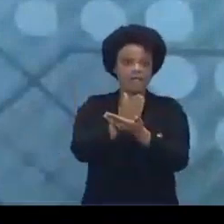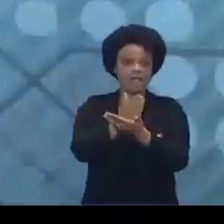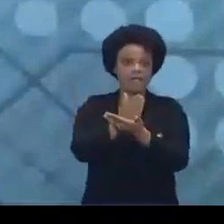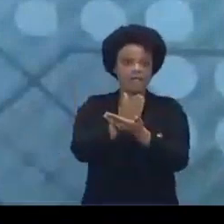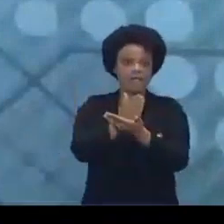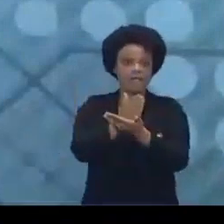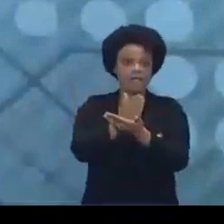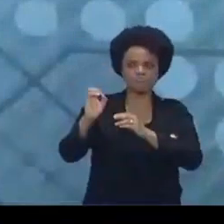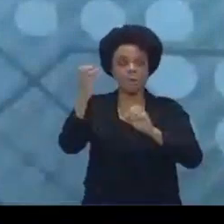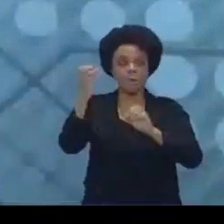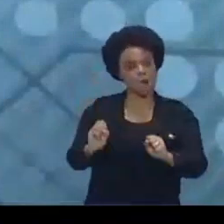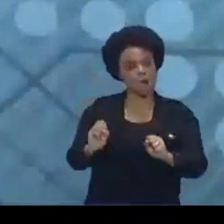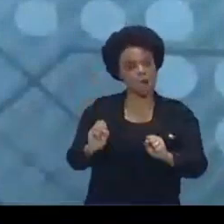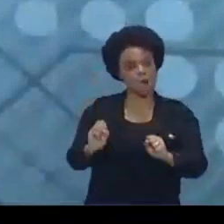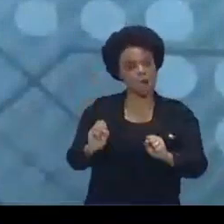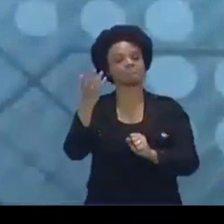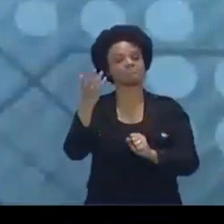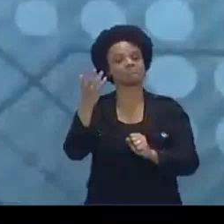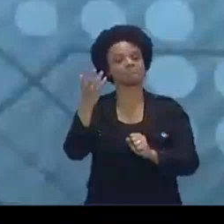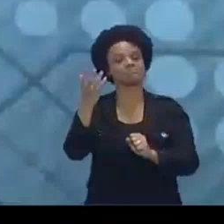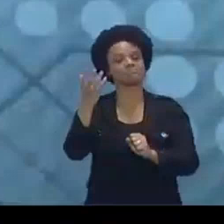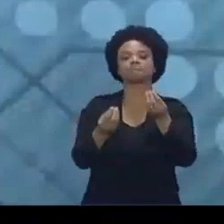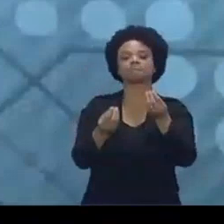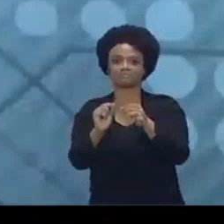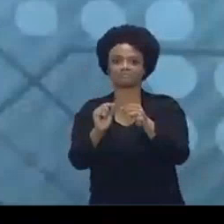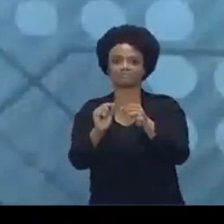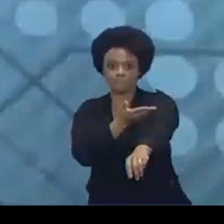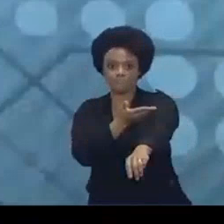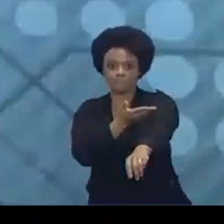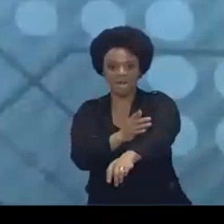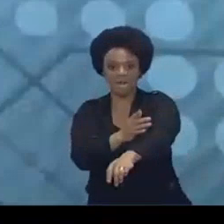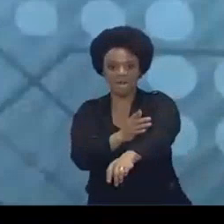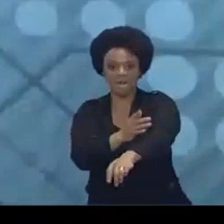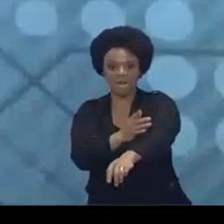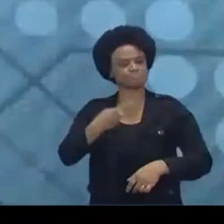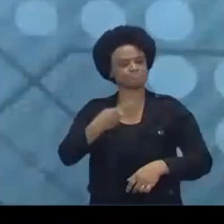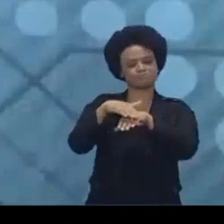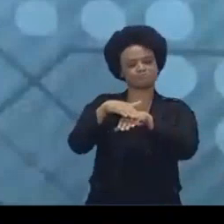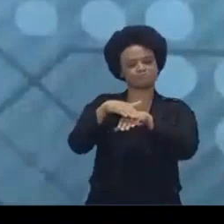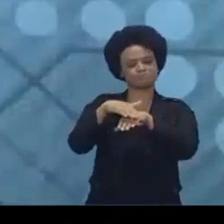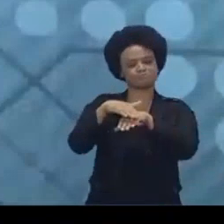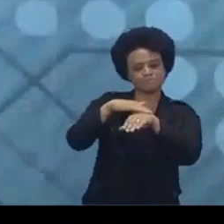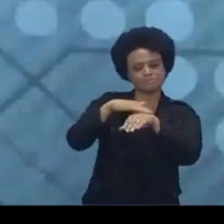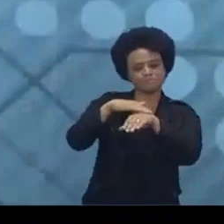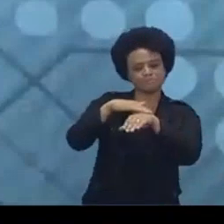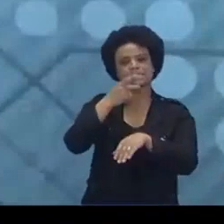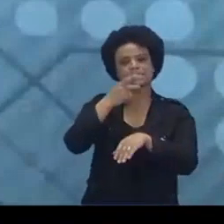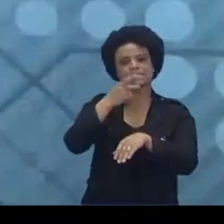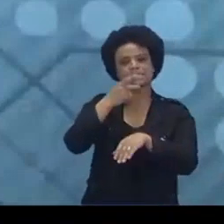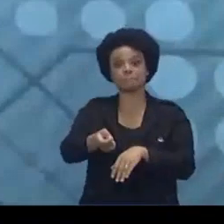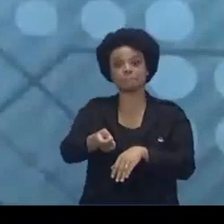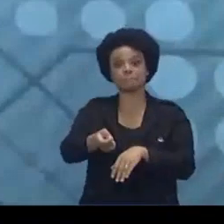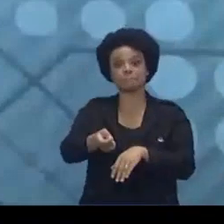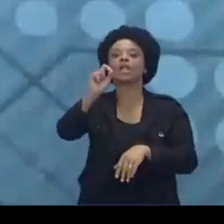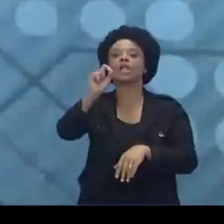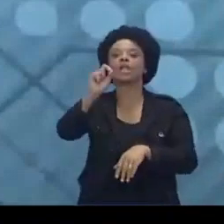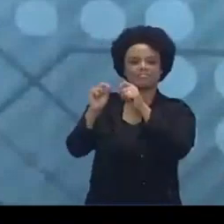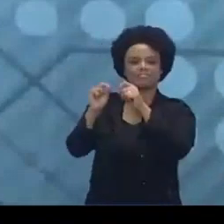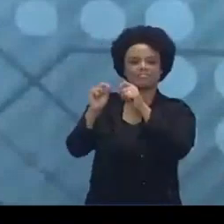práticas, né? Normalmente nós tratamos muito desse assunto em termos de exercícios, né? Você